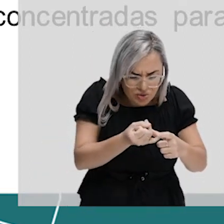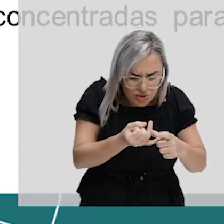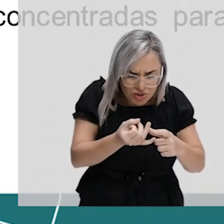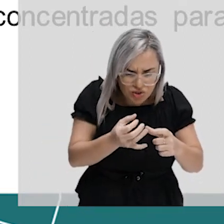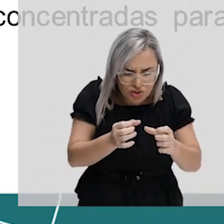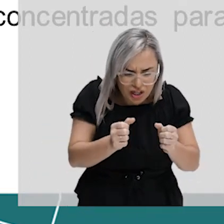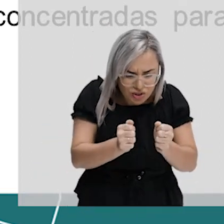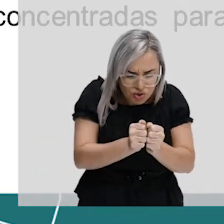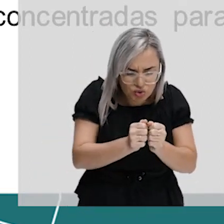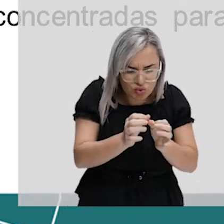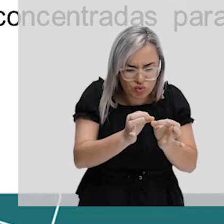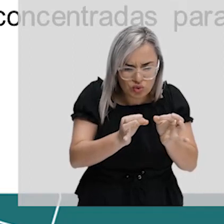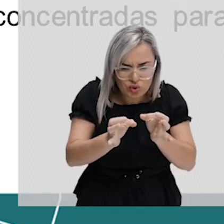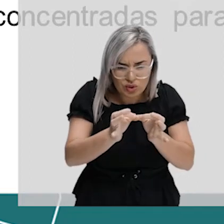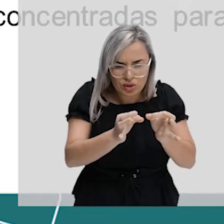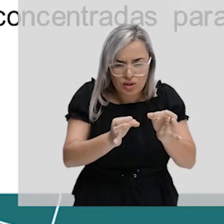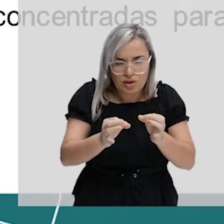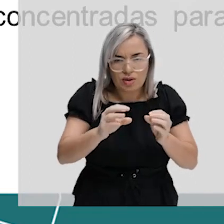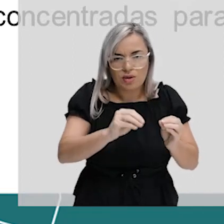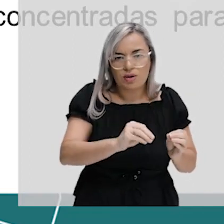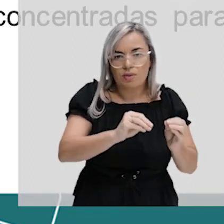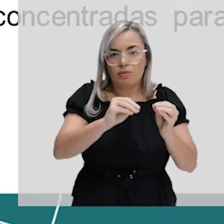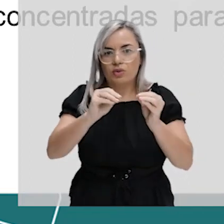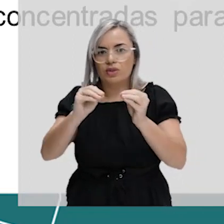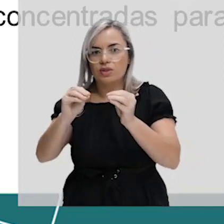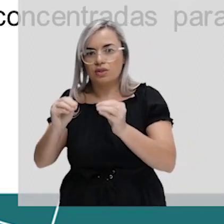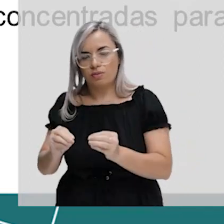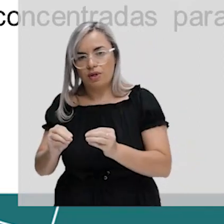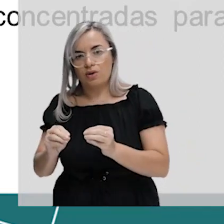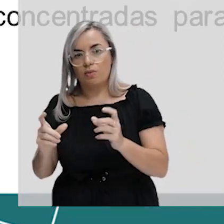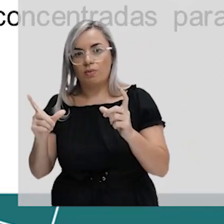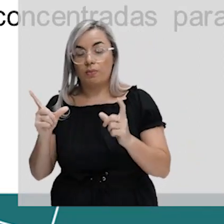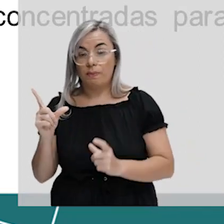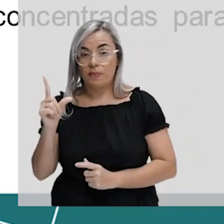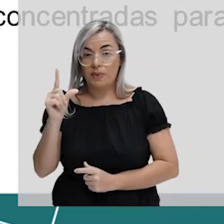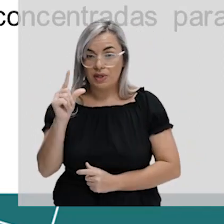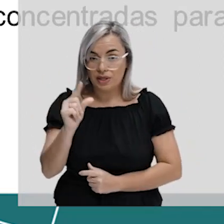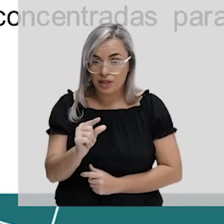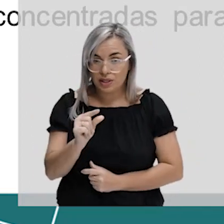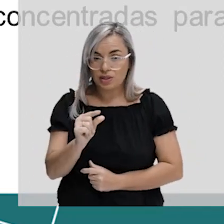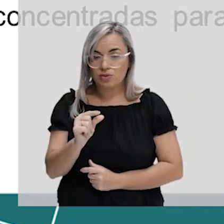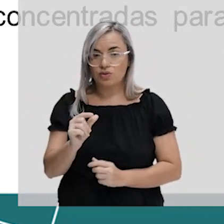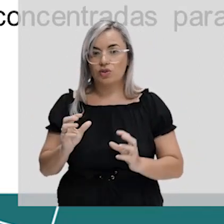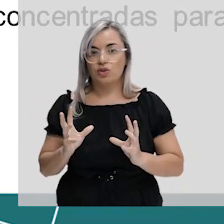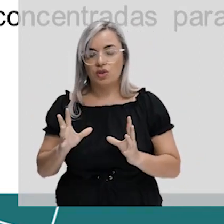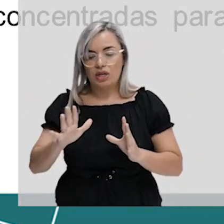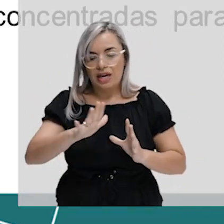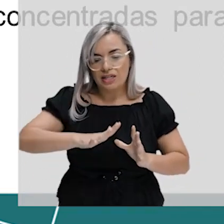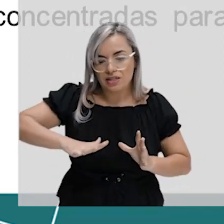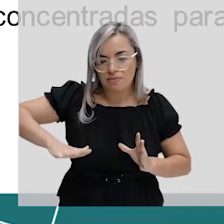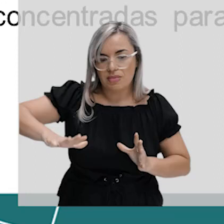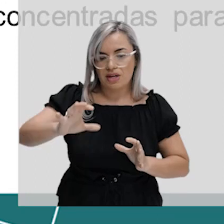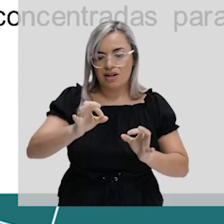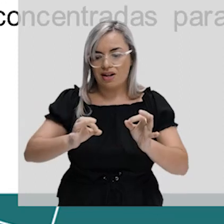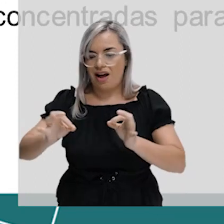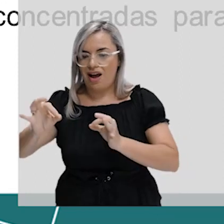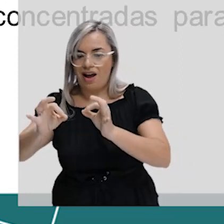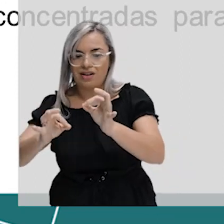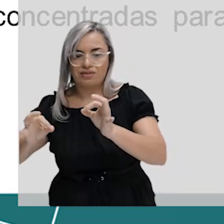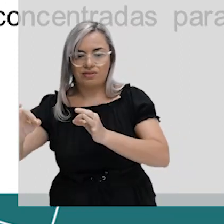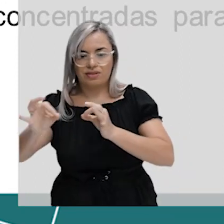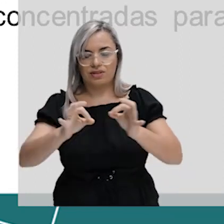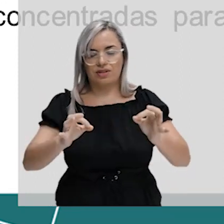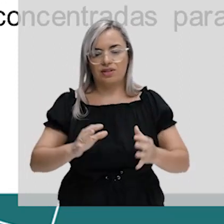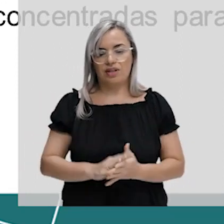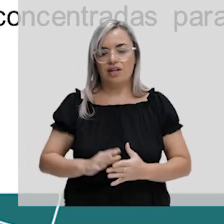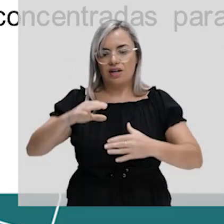concentrado. Ou seja, a favor do gradiente de concentração. tá? A membrana deve ser permeável